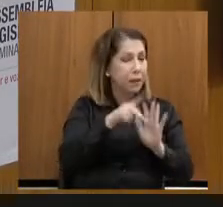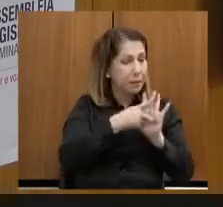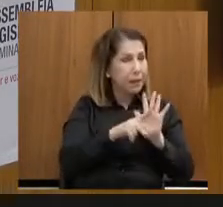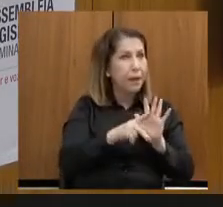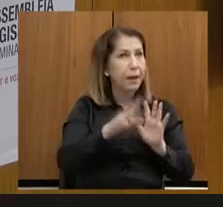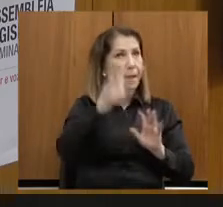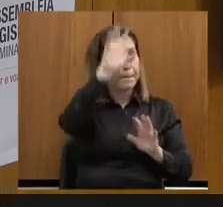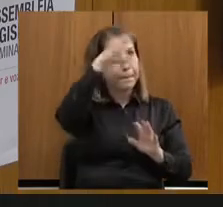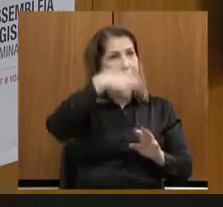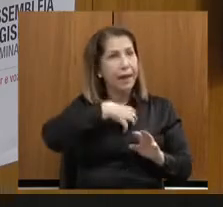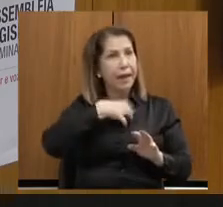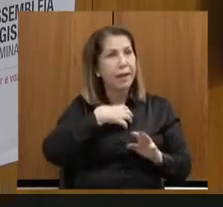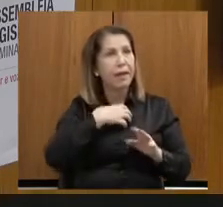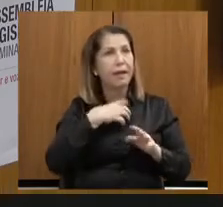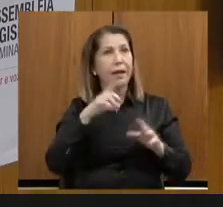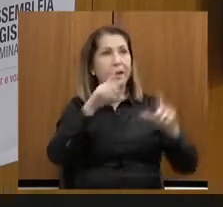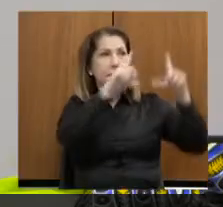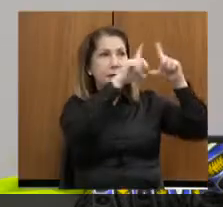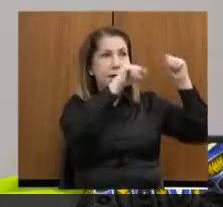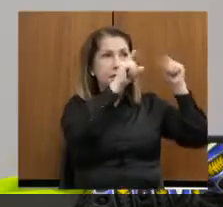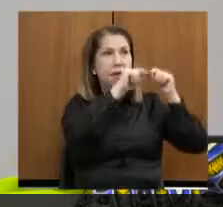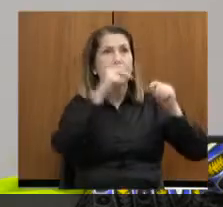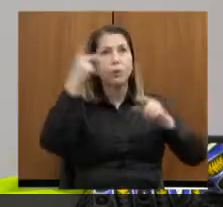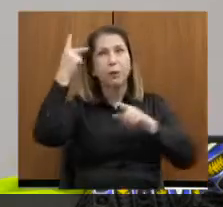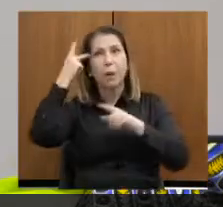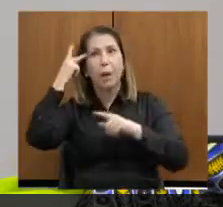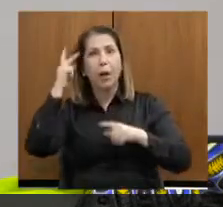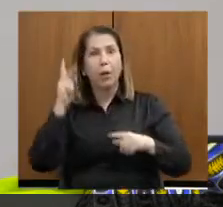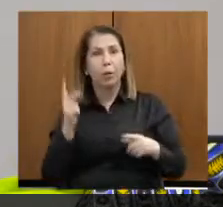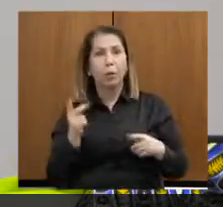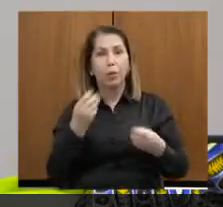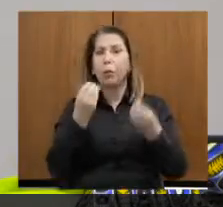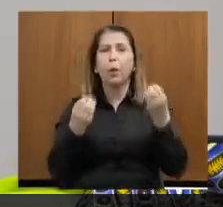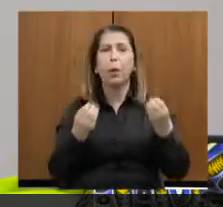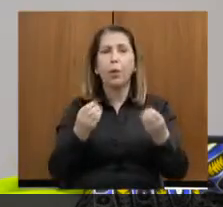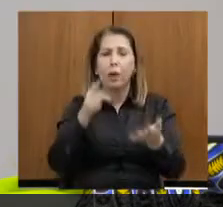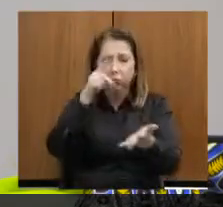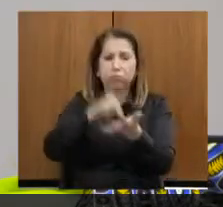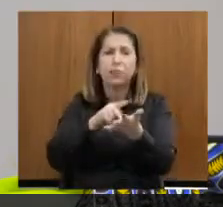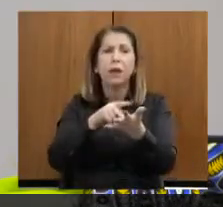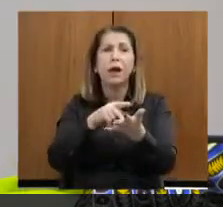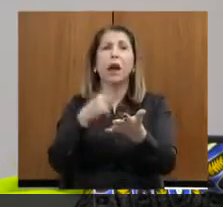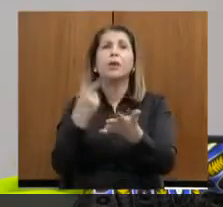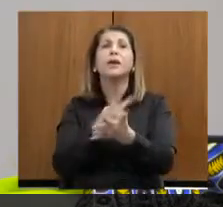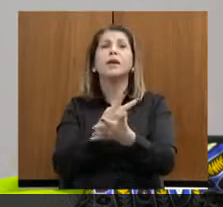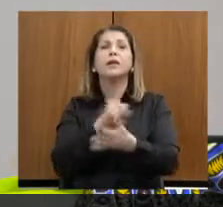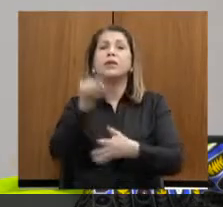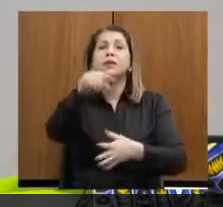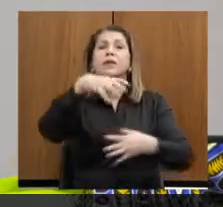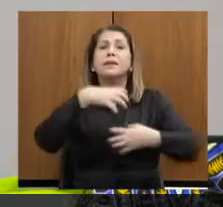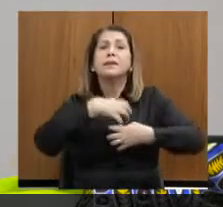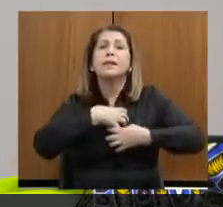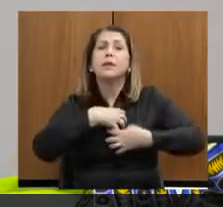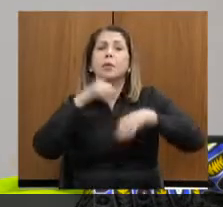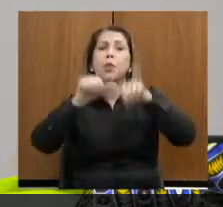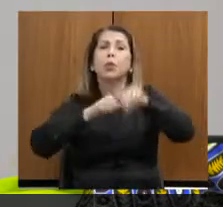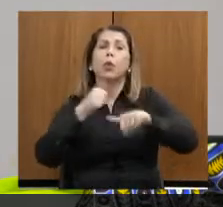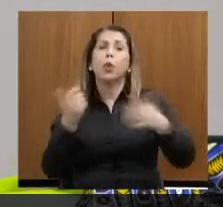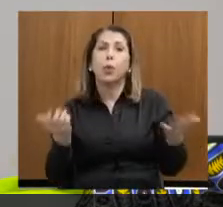Minas da Bahia dos distritos São Paulo o quê que foi efetivado O que que você sente no cotidiano que